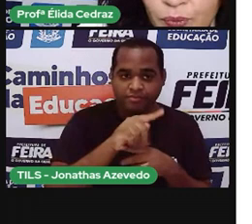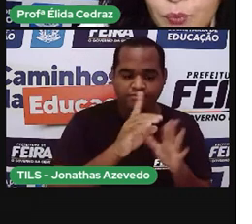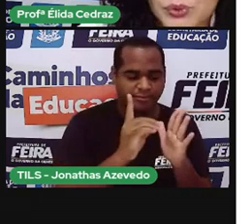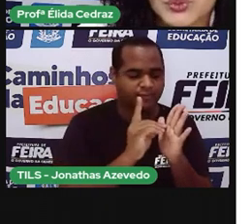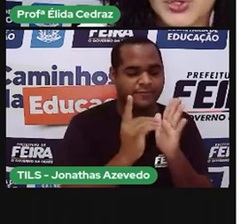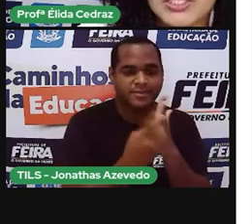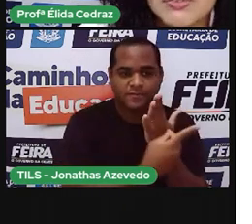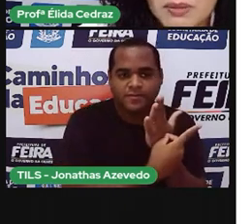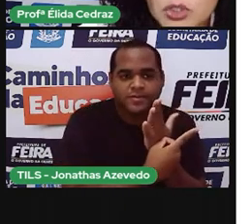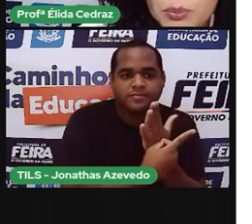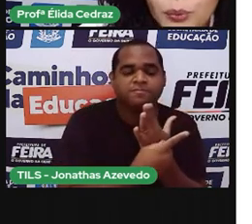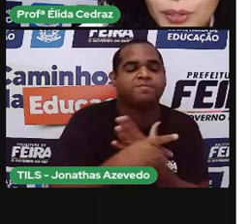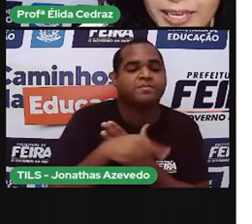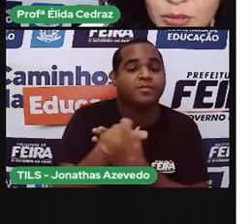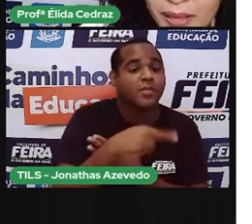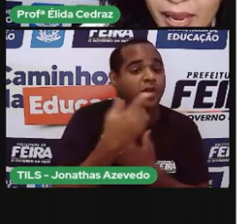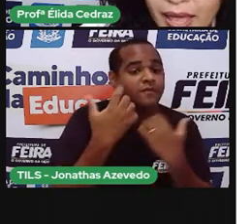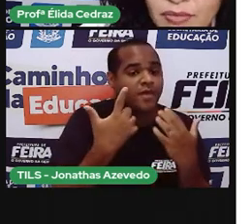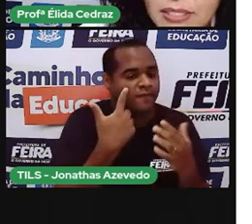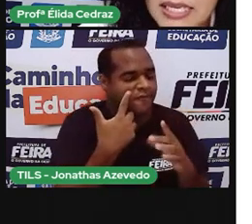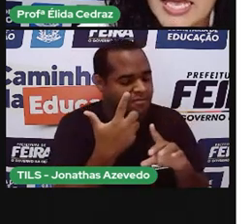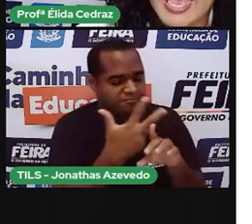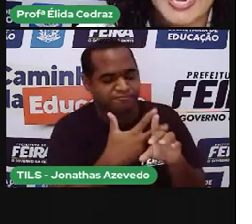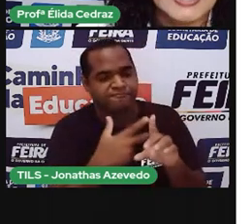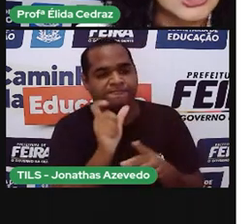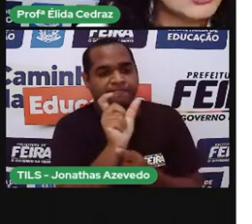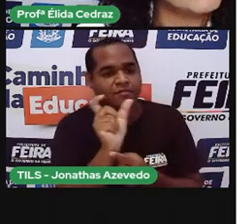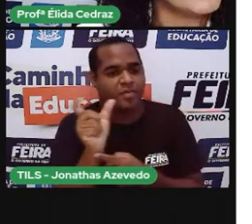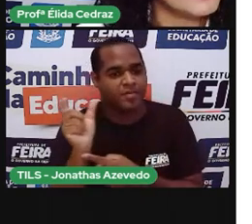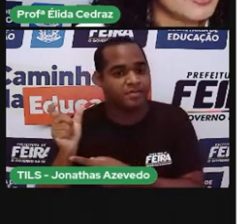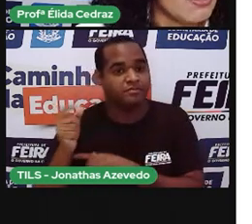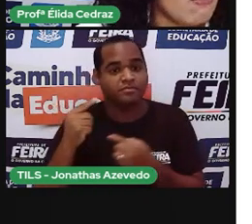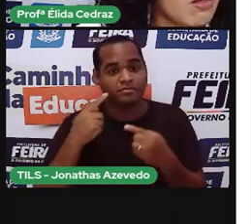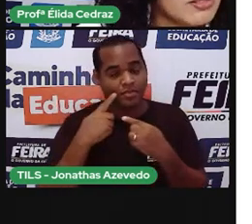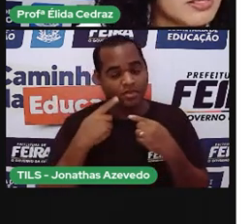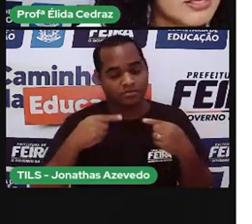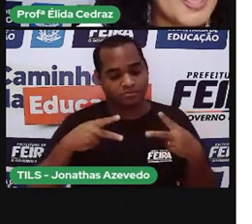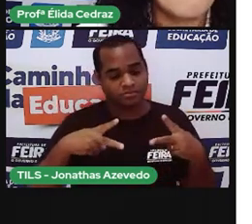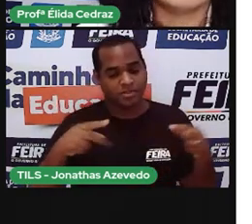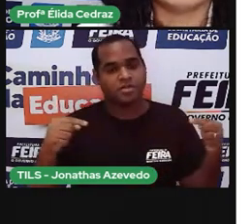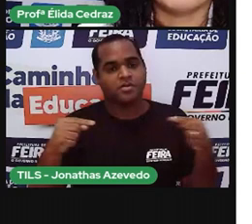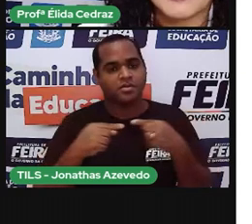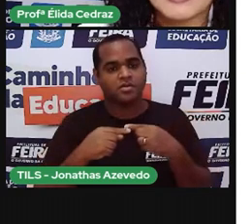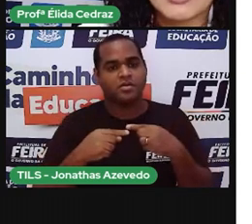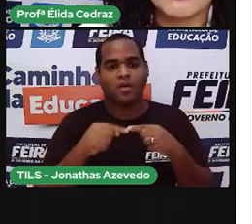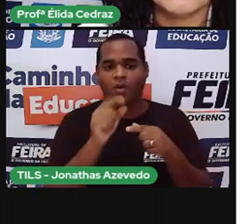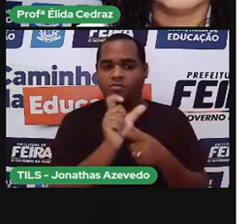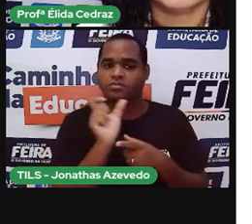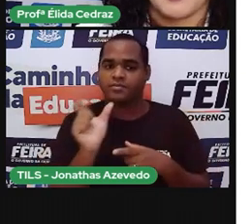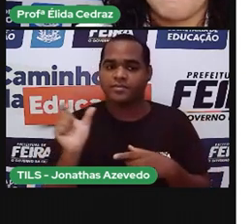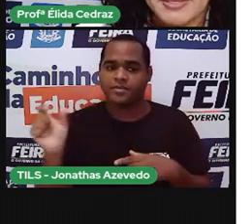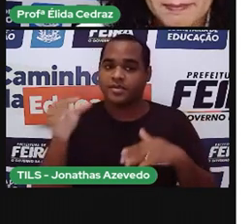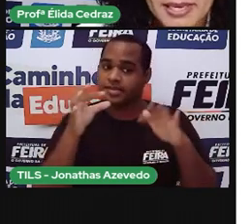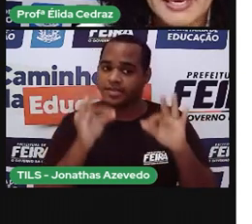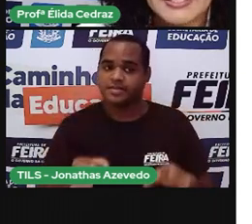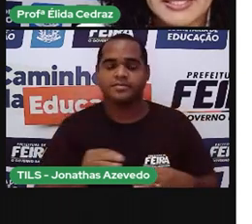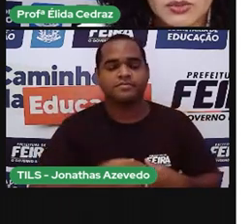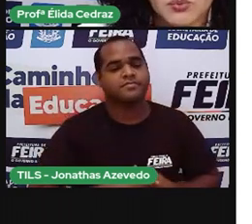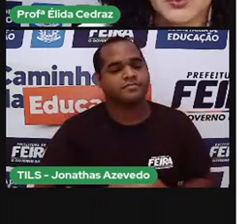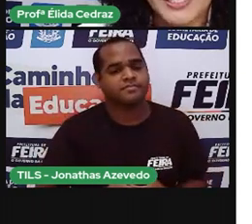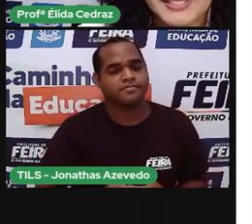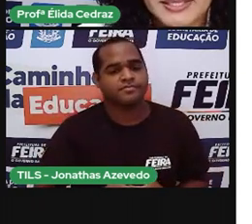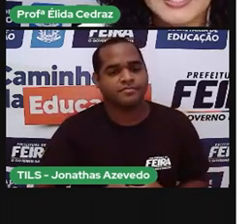dicionário Quando nós vamos procurar as palavras elas estão nesta ordem mesmo e a